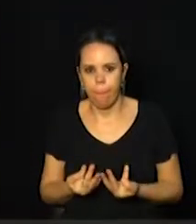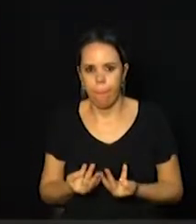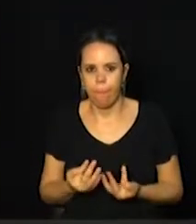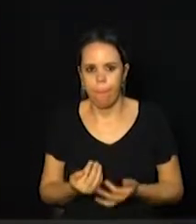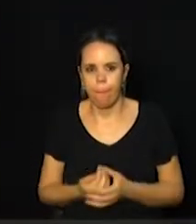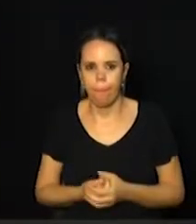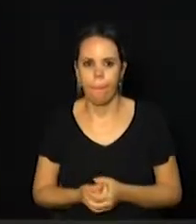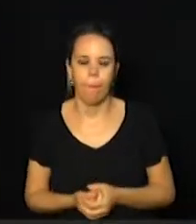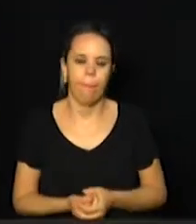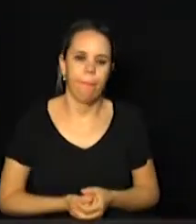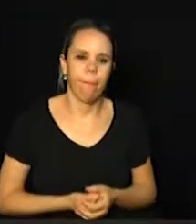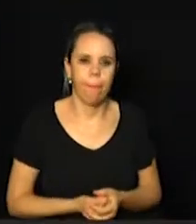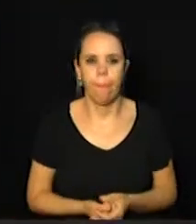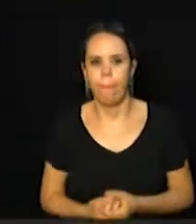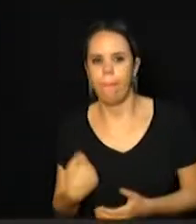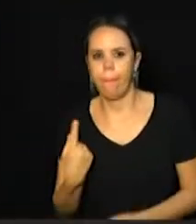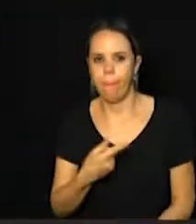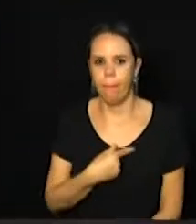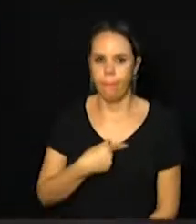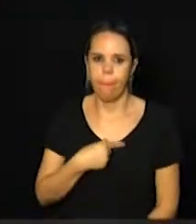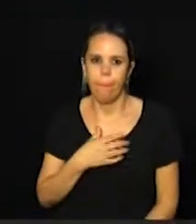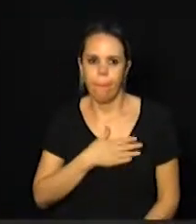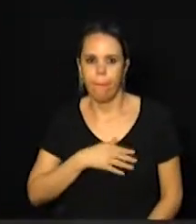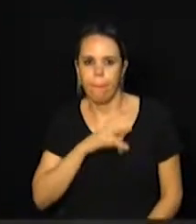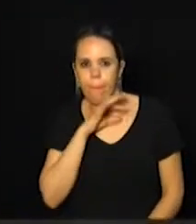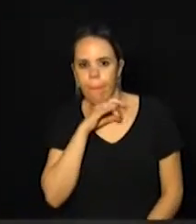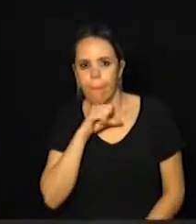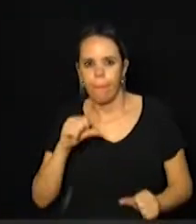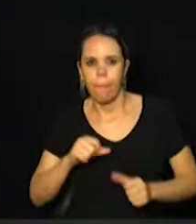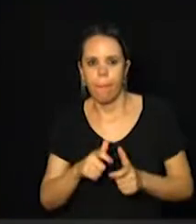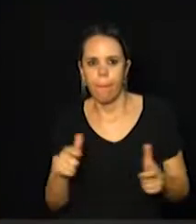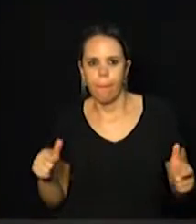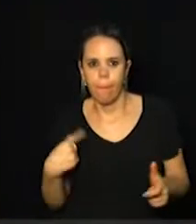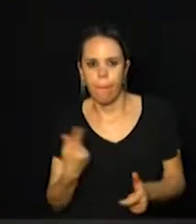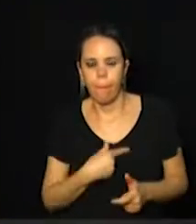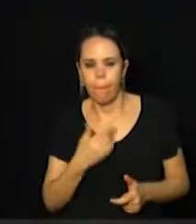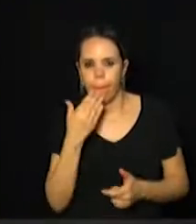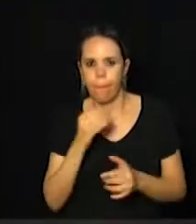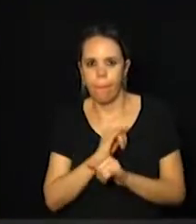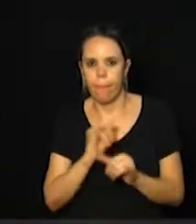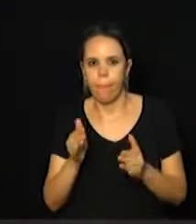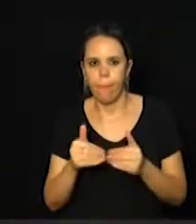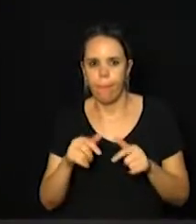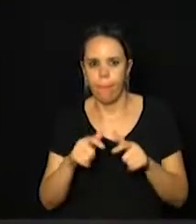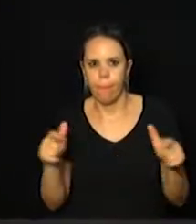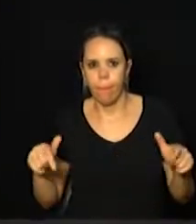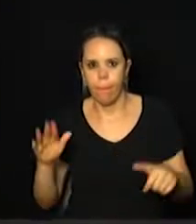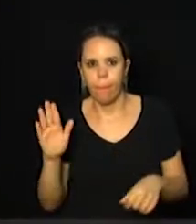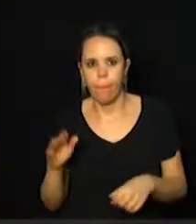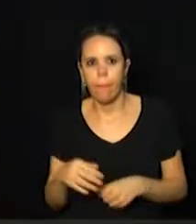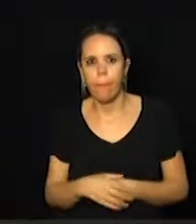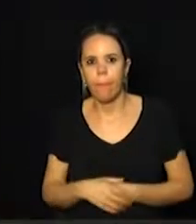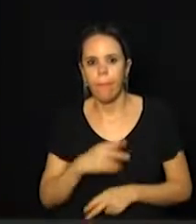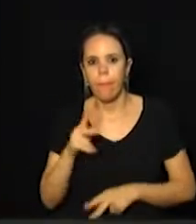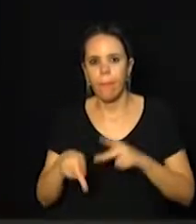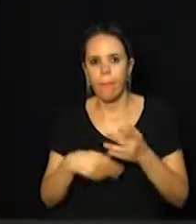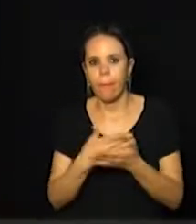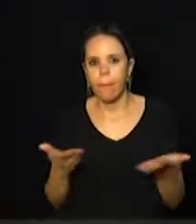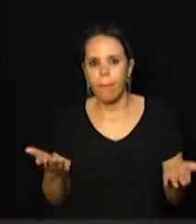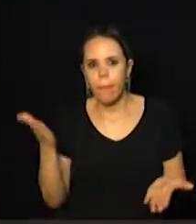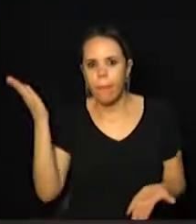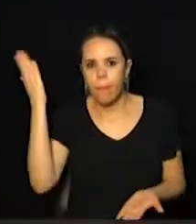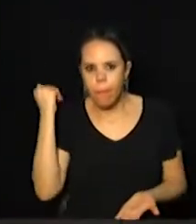de família então nosso desagravo é bom e nosso apelo é maior ainda para que a população